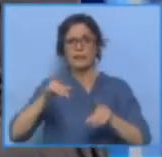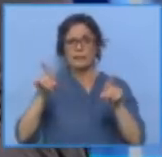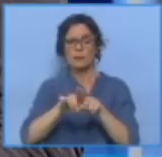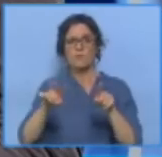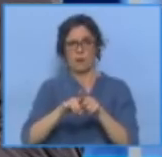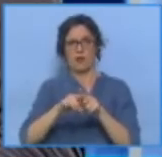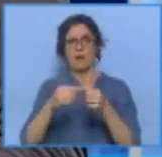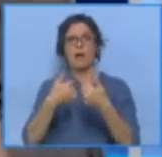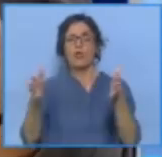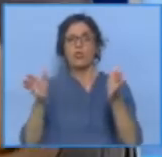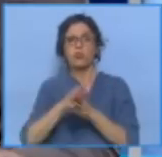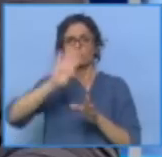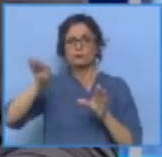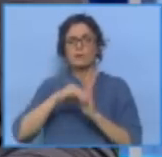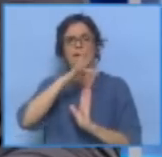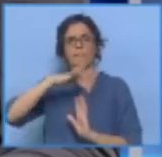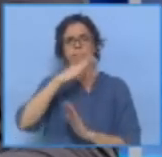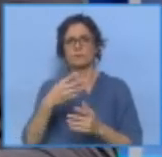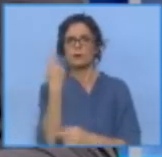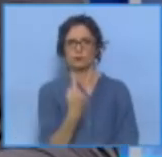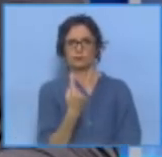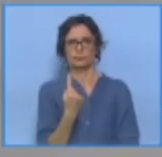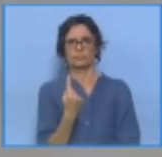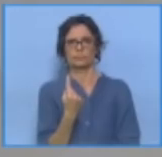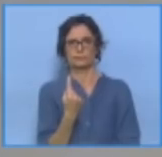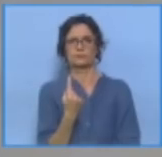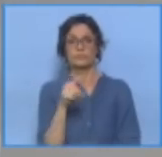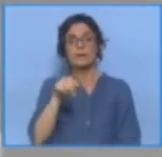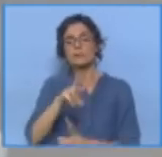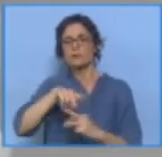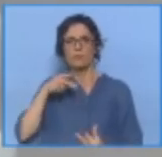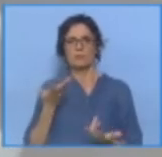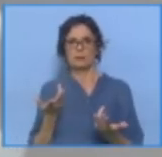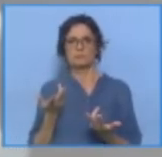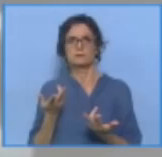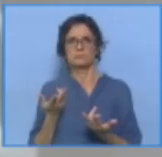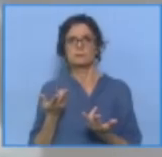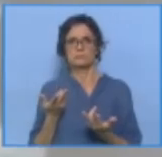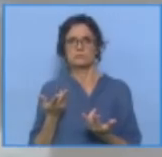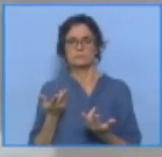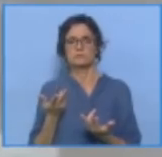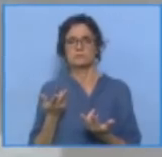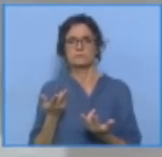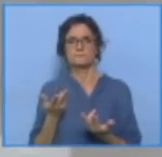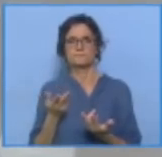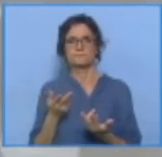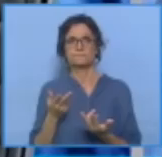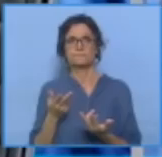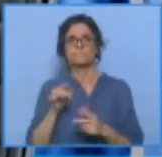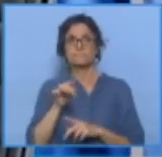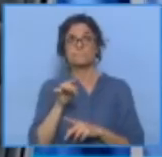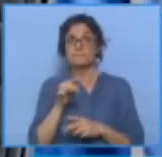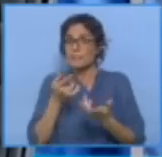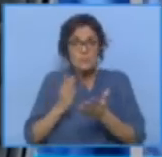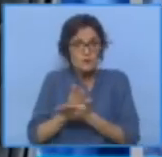uma família. Isto é o ADN do cristianismo. Isto, naquele contexto histórico, era profundamente revolucionário. Não é? Deus, mas continua subversivo a ser.